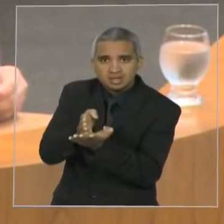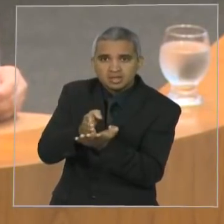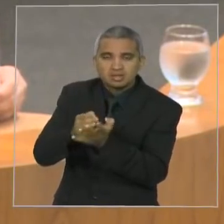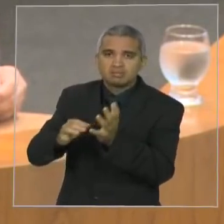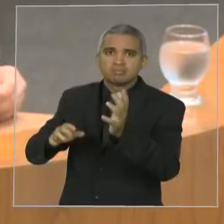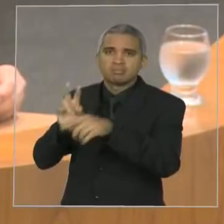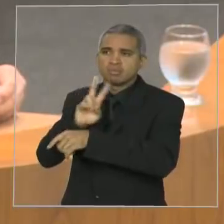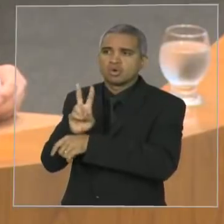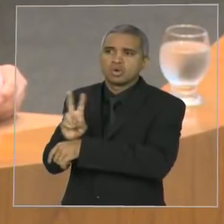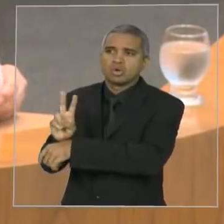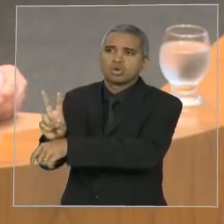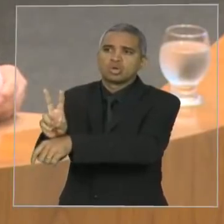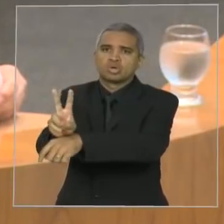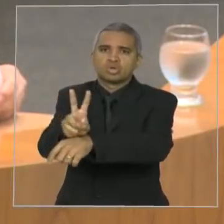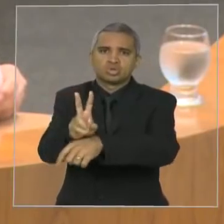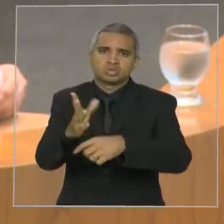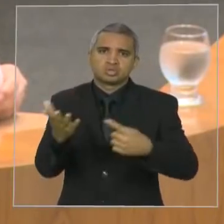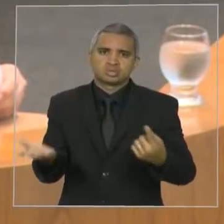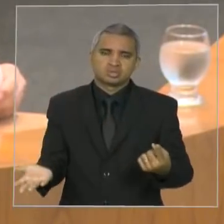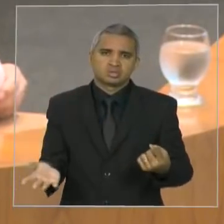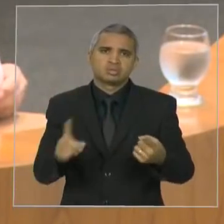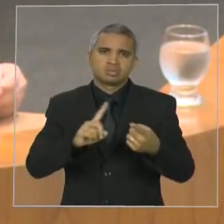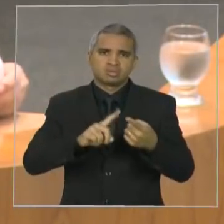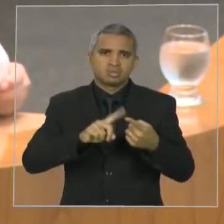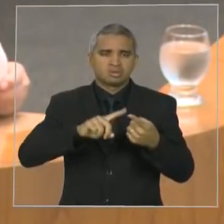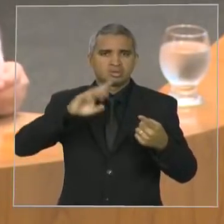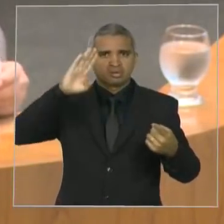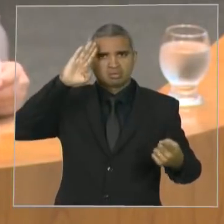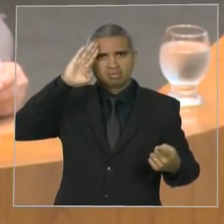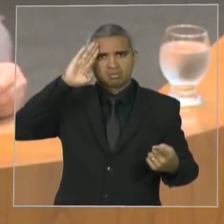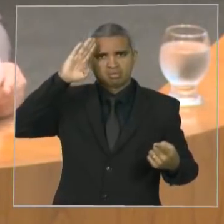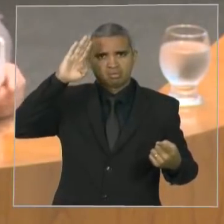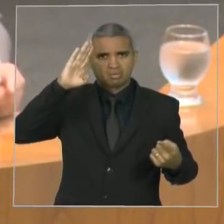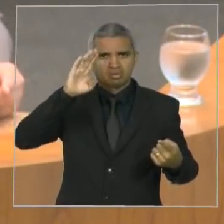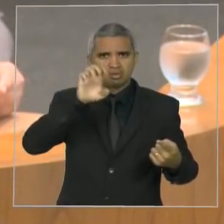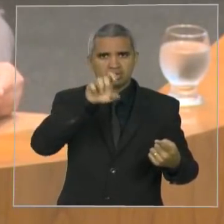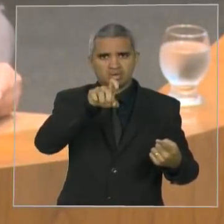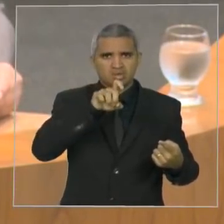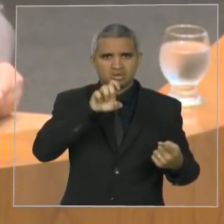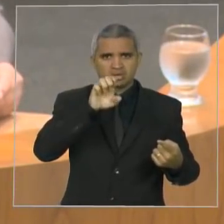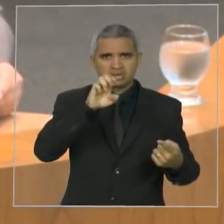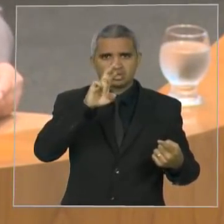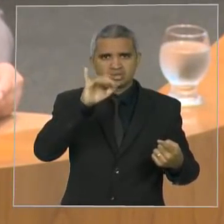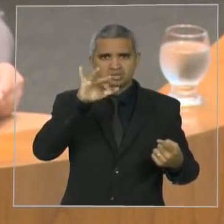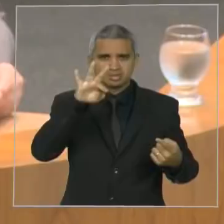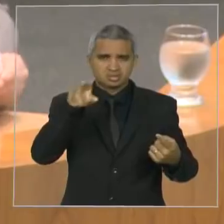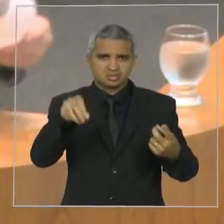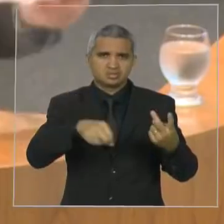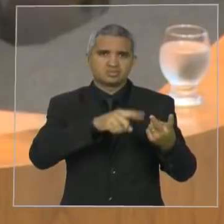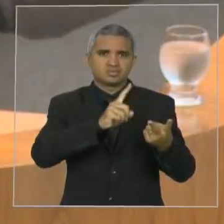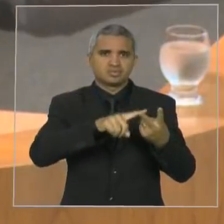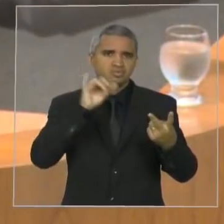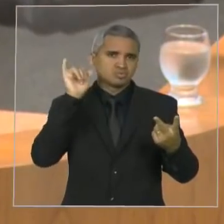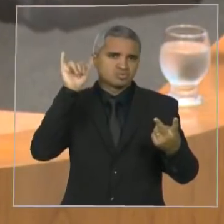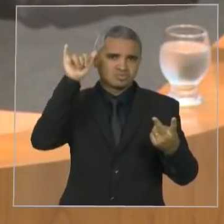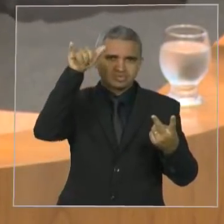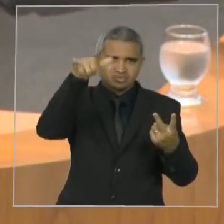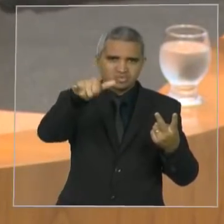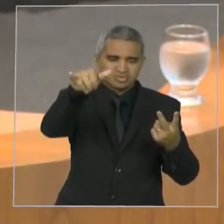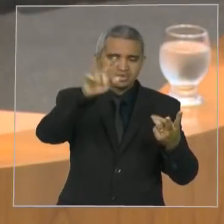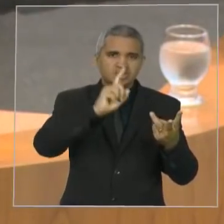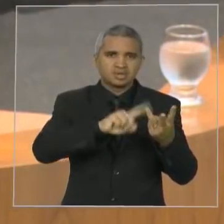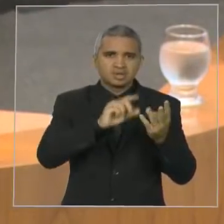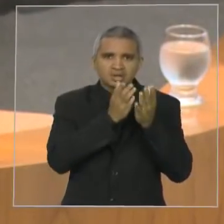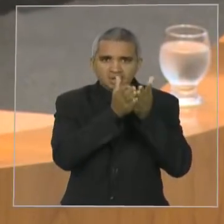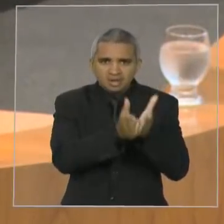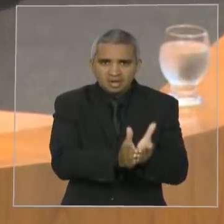Armadas, em vez de estar no Rio de Janeiro, ela devia estar nas fronteiras, patrulhando as fronteiras, que é a atividade legal das